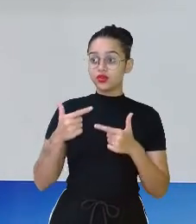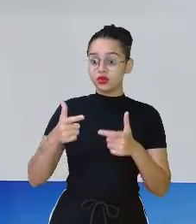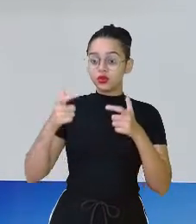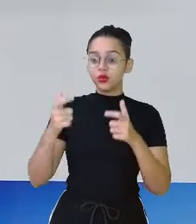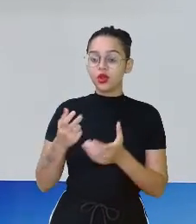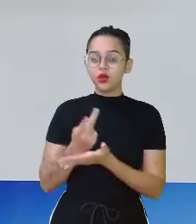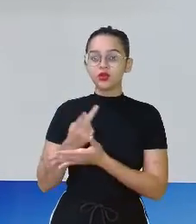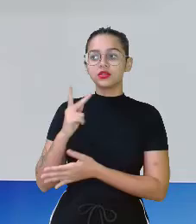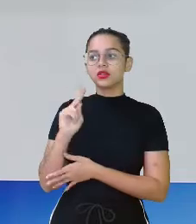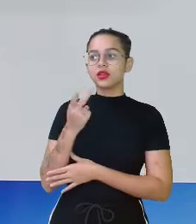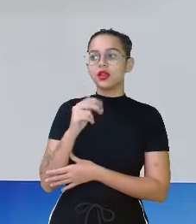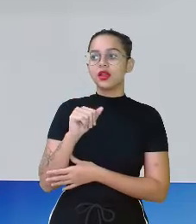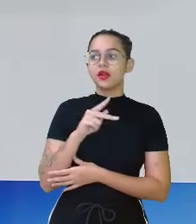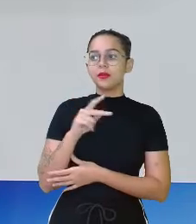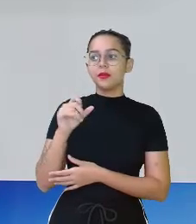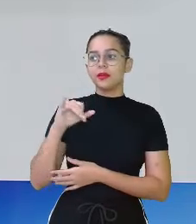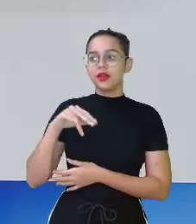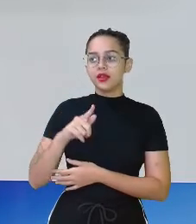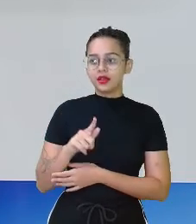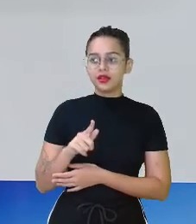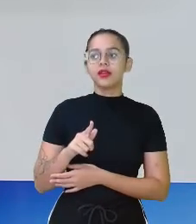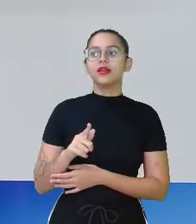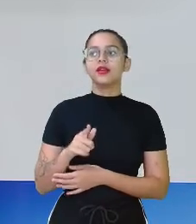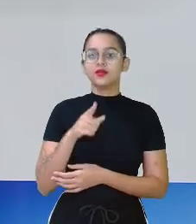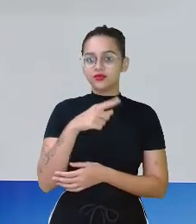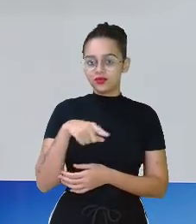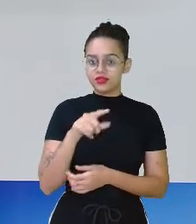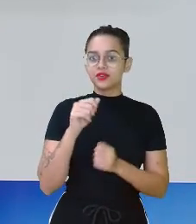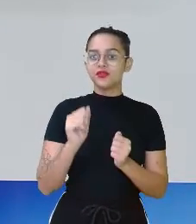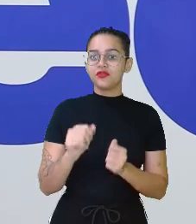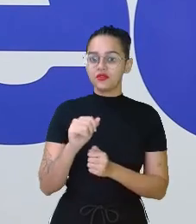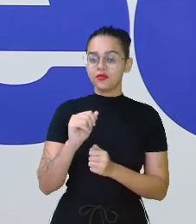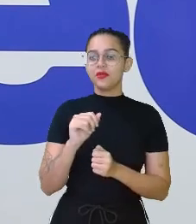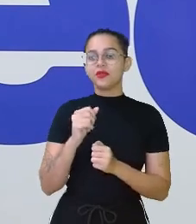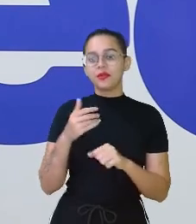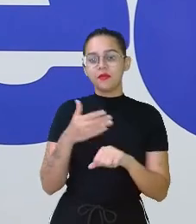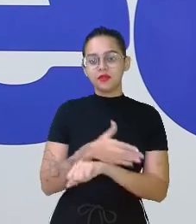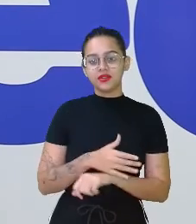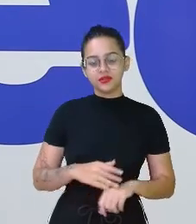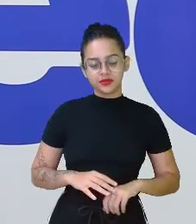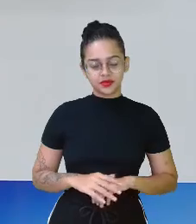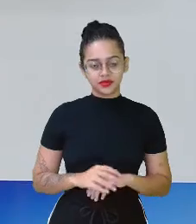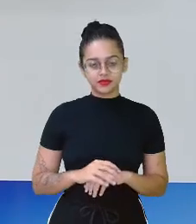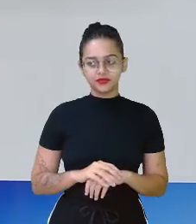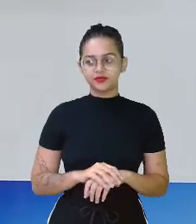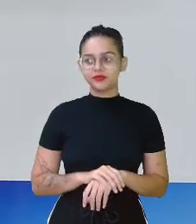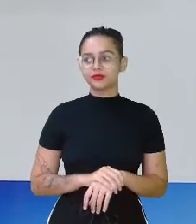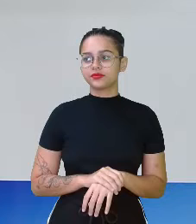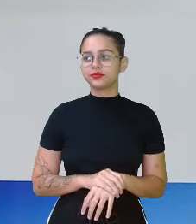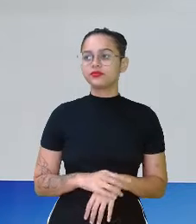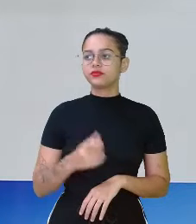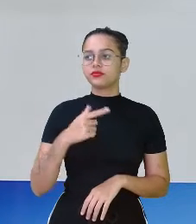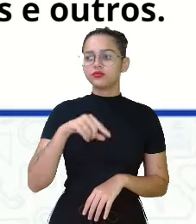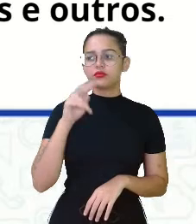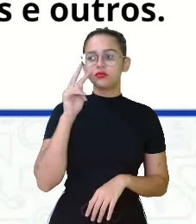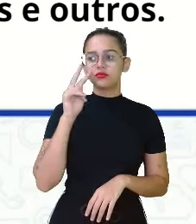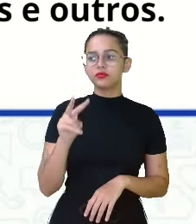lugar e acontecer um happening, Participe. você vai poder participar de algo assim. Né? Aí vocês estão